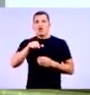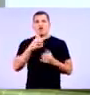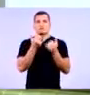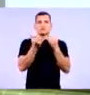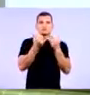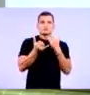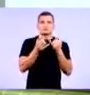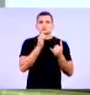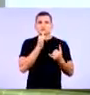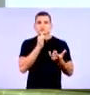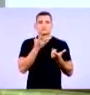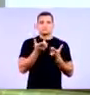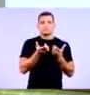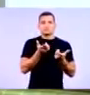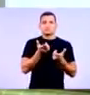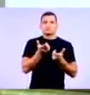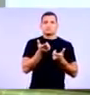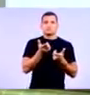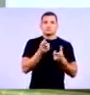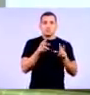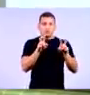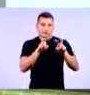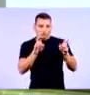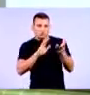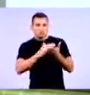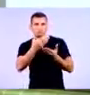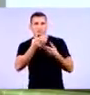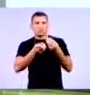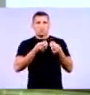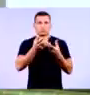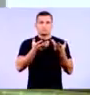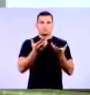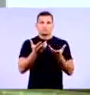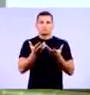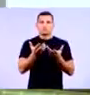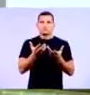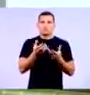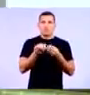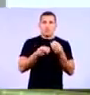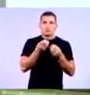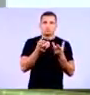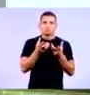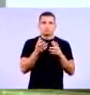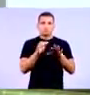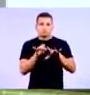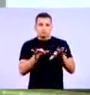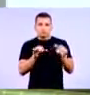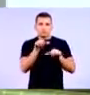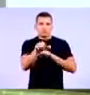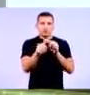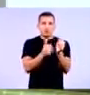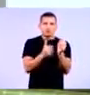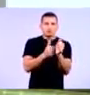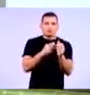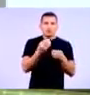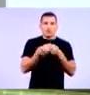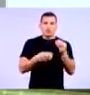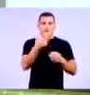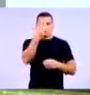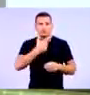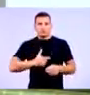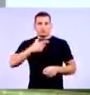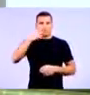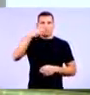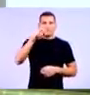uma cadeira, quando a gente abre um computador. Né? Então, como editar a senha, como editar o seu perfil, como